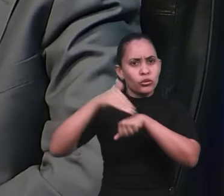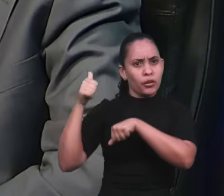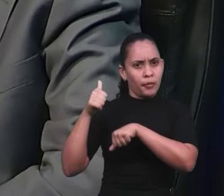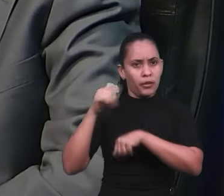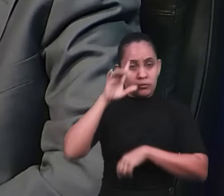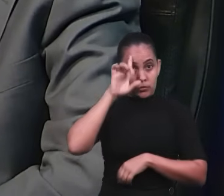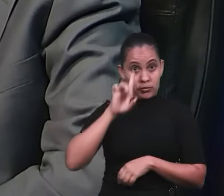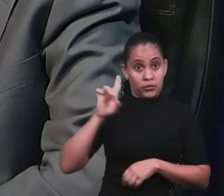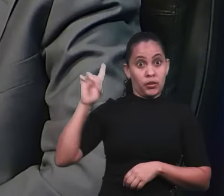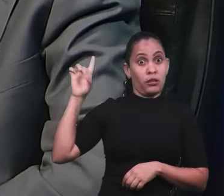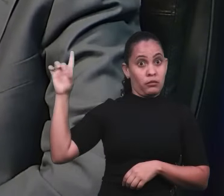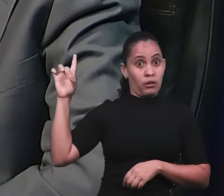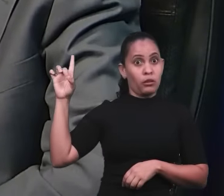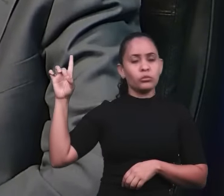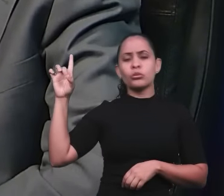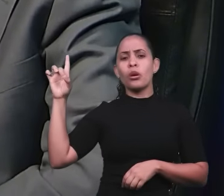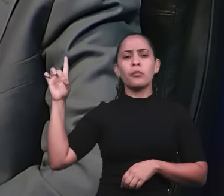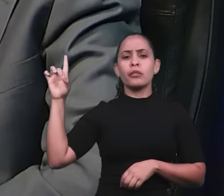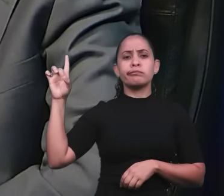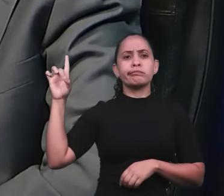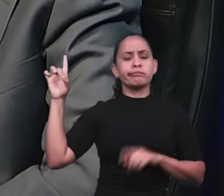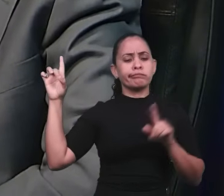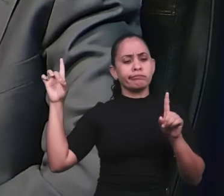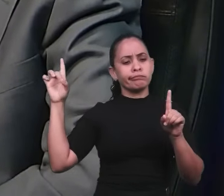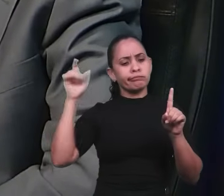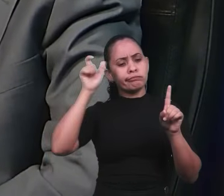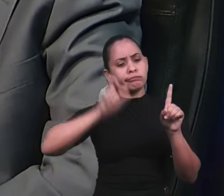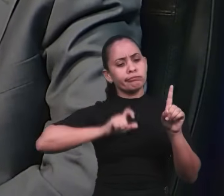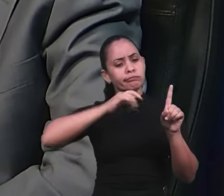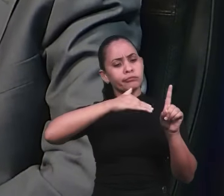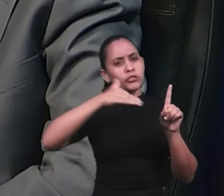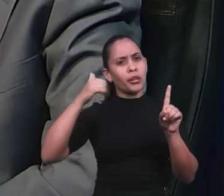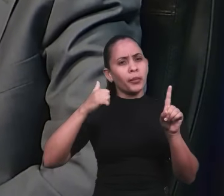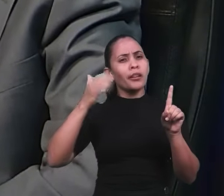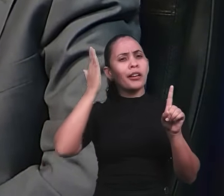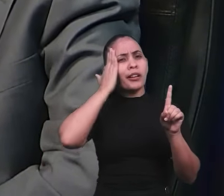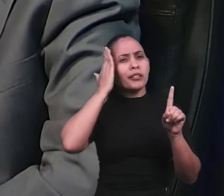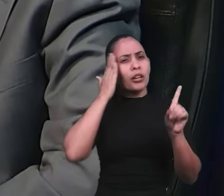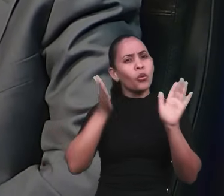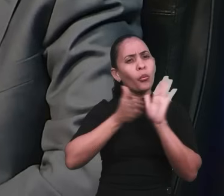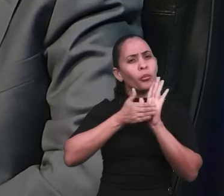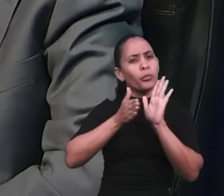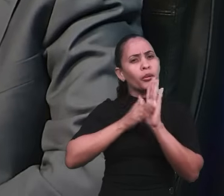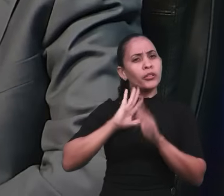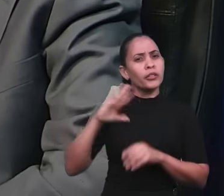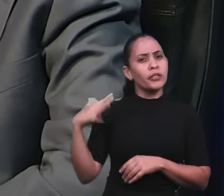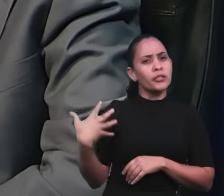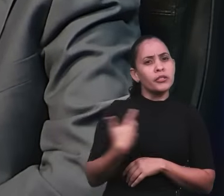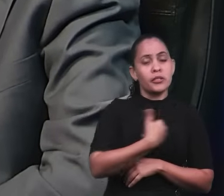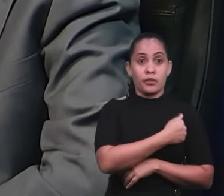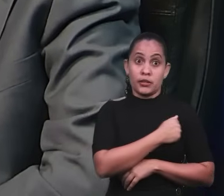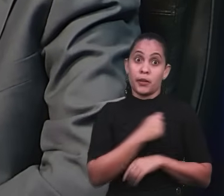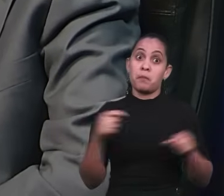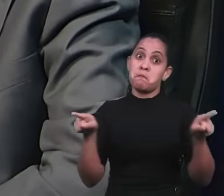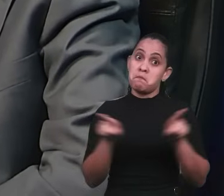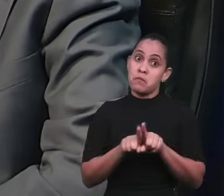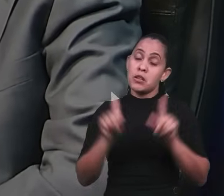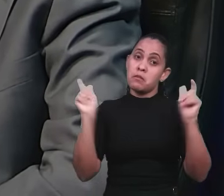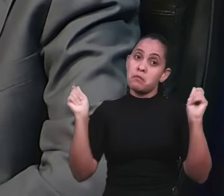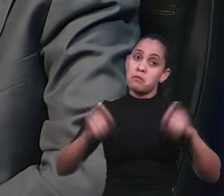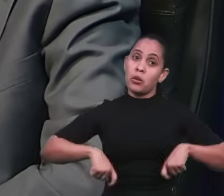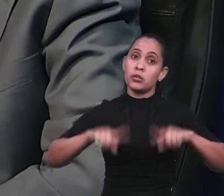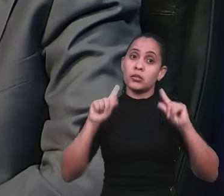Deus intervém na vida do homem para que ele entenda o seu projeto de salvação e o homem possa